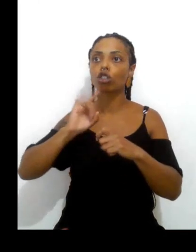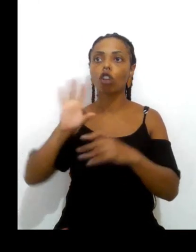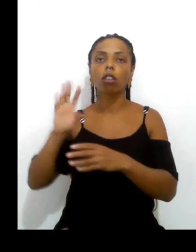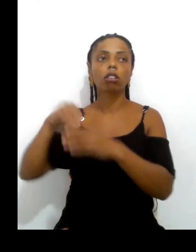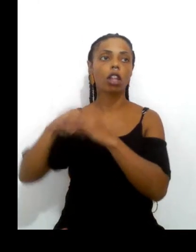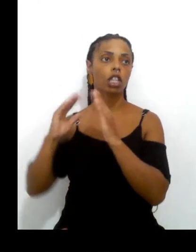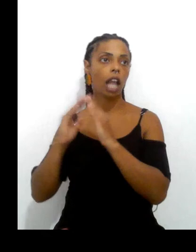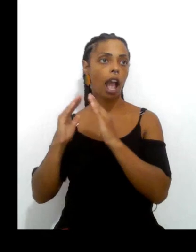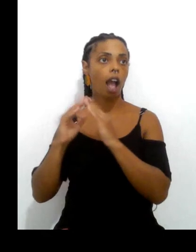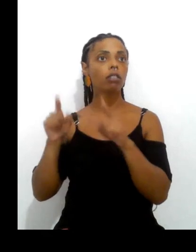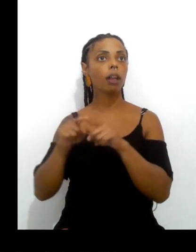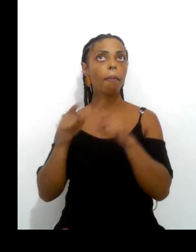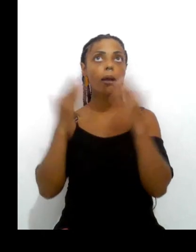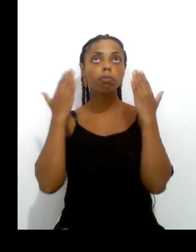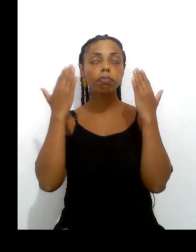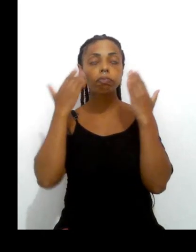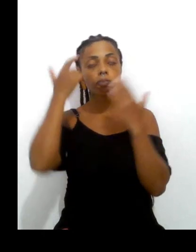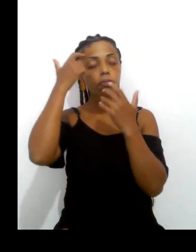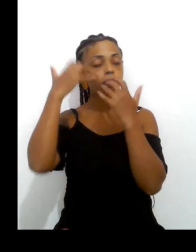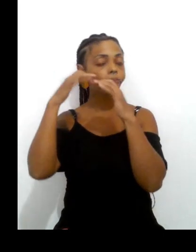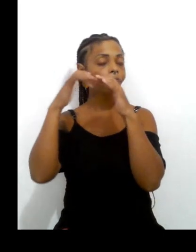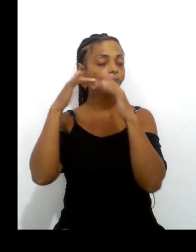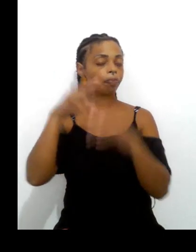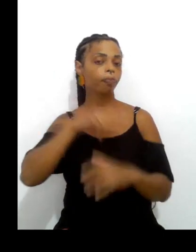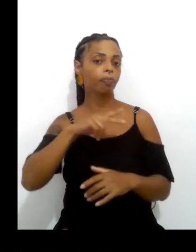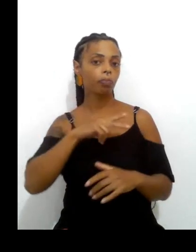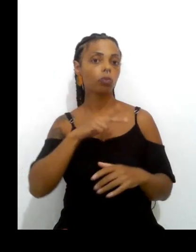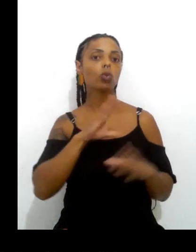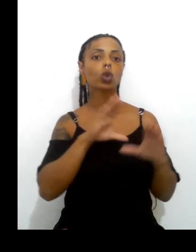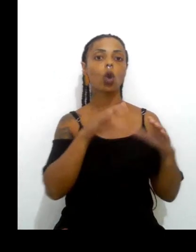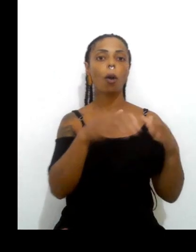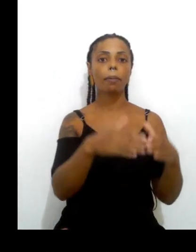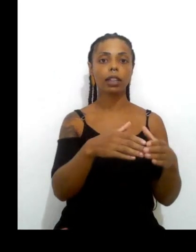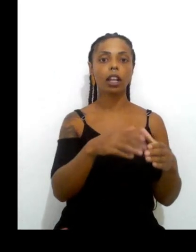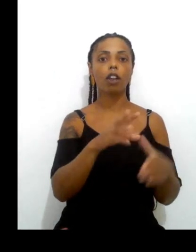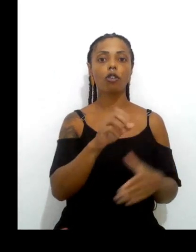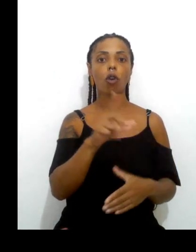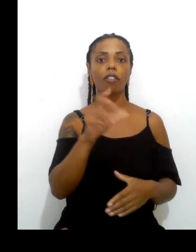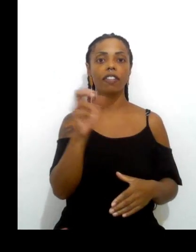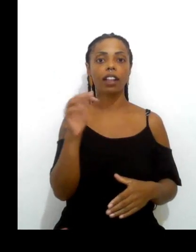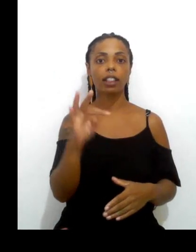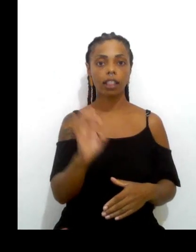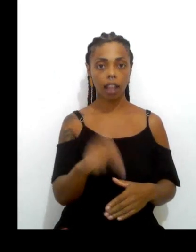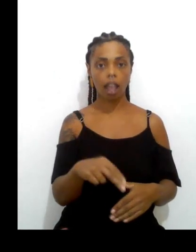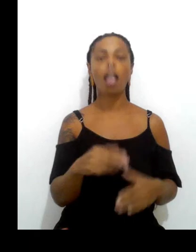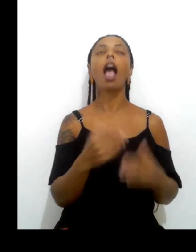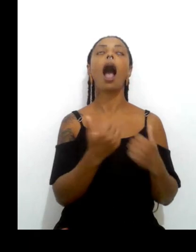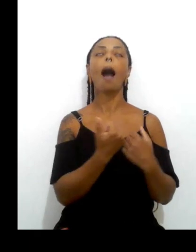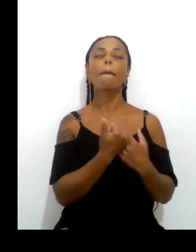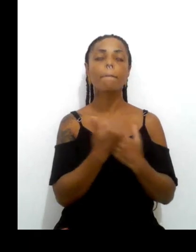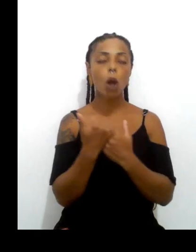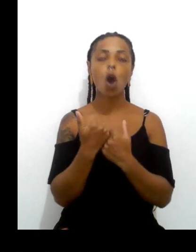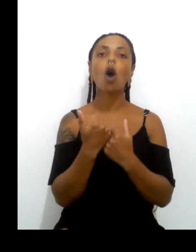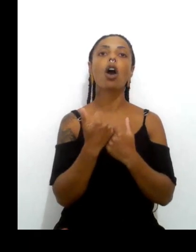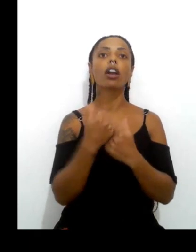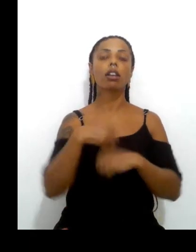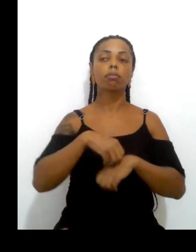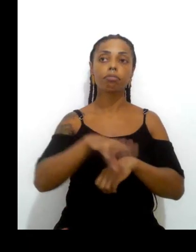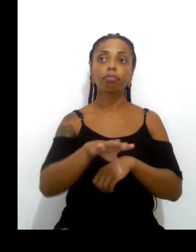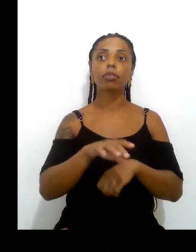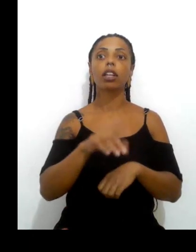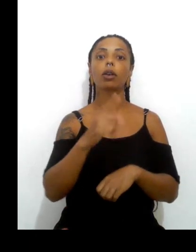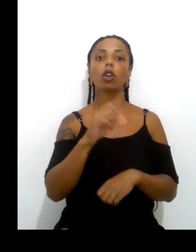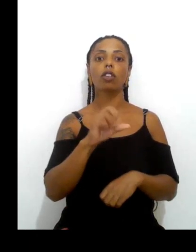o comitê foi ofendem apoia esse modelo e recomendem 57 que atos homossexuais de